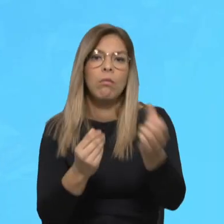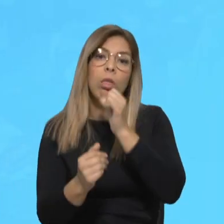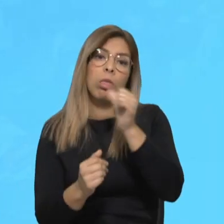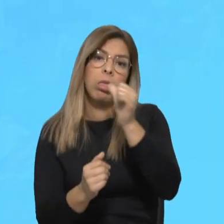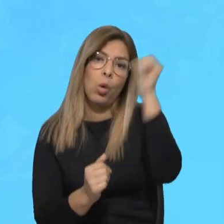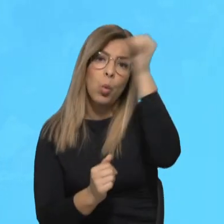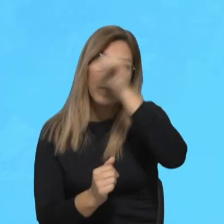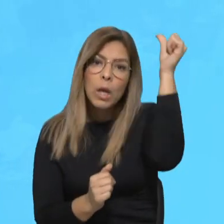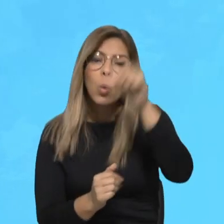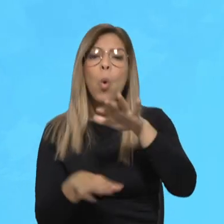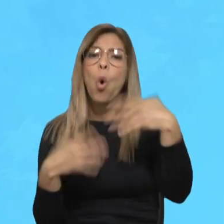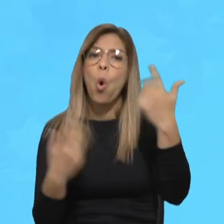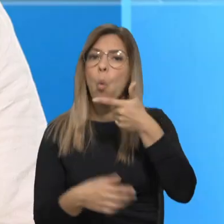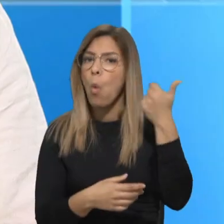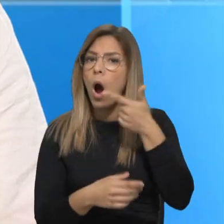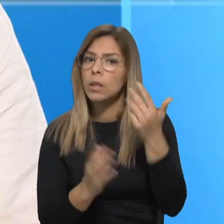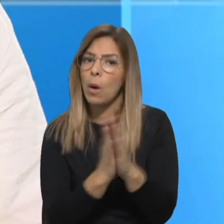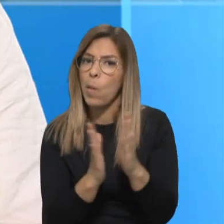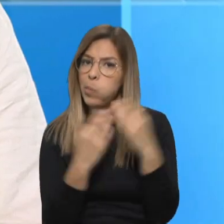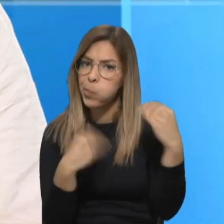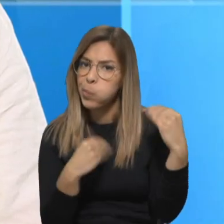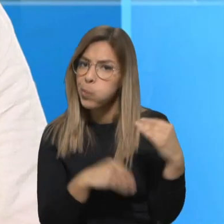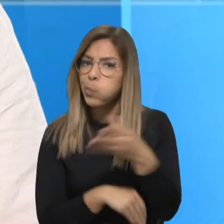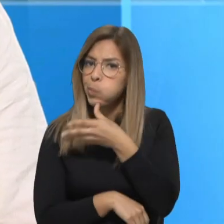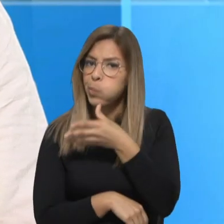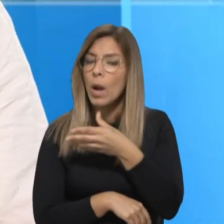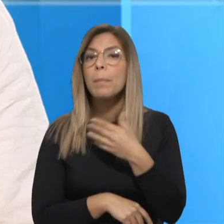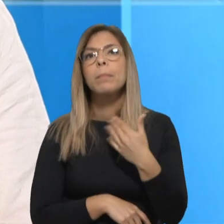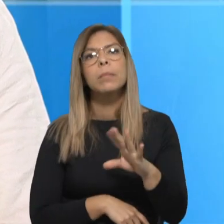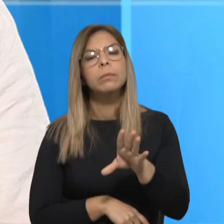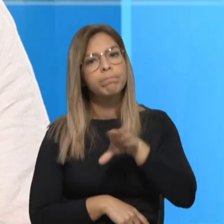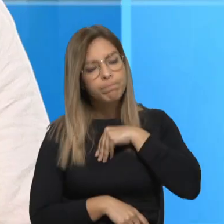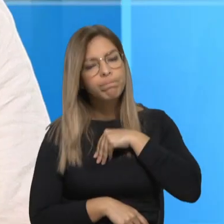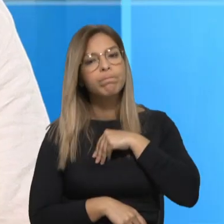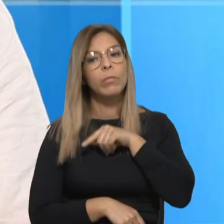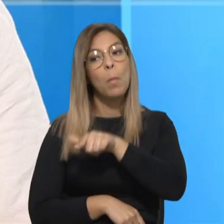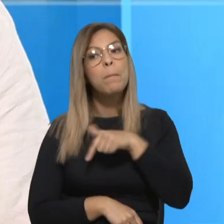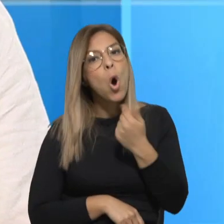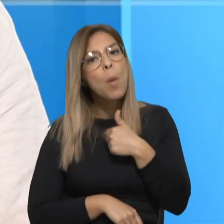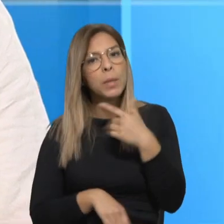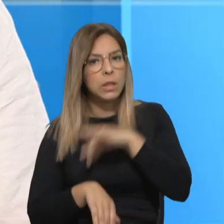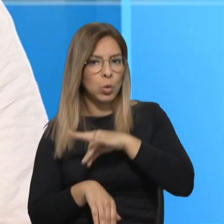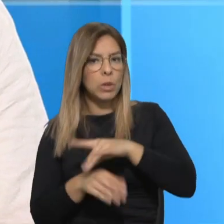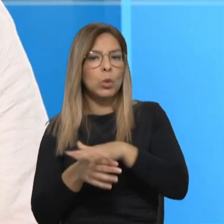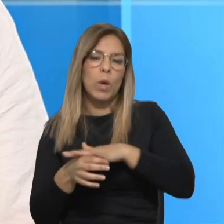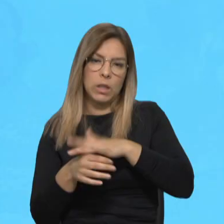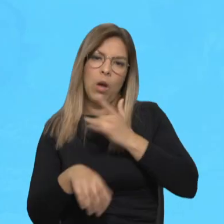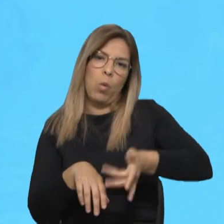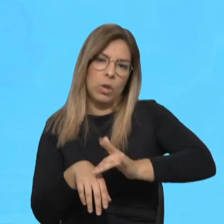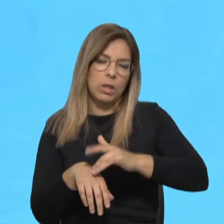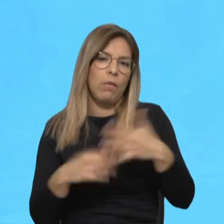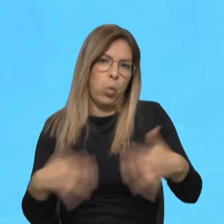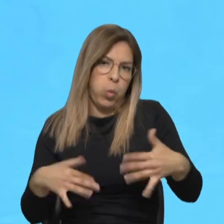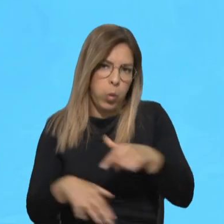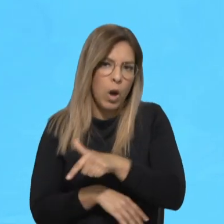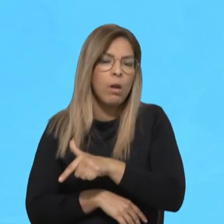as catequeses de quarta-feira, há sempre o assumir a situação frágil que ele próprio está a viver, como a partir daí